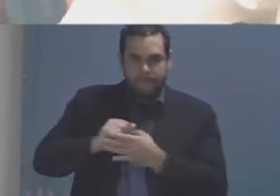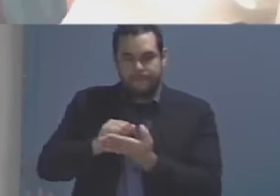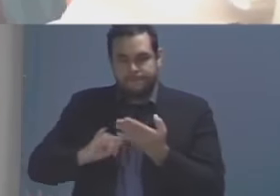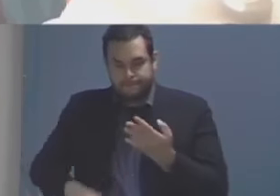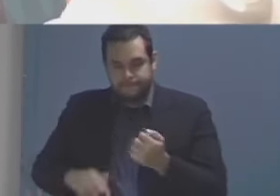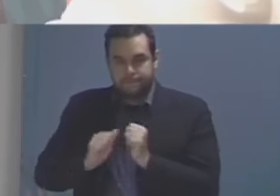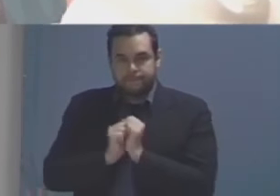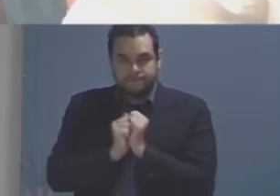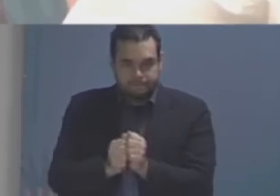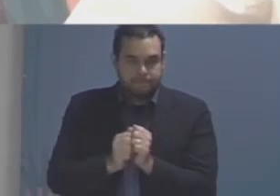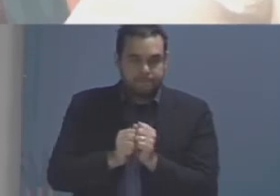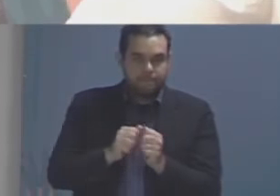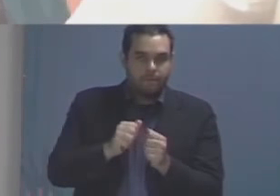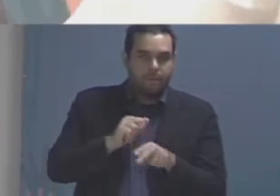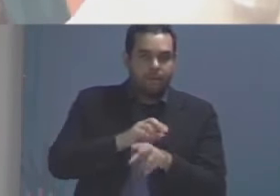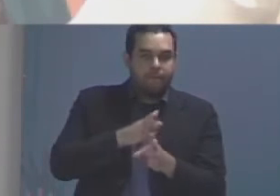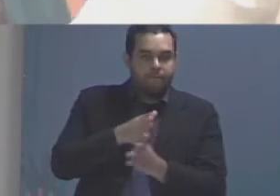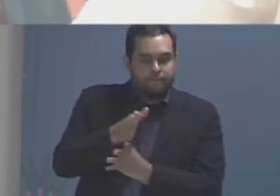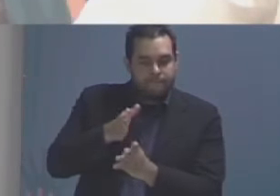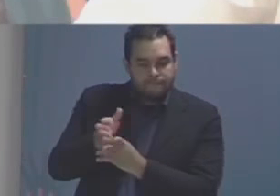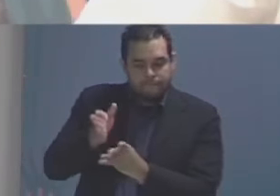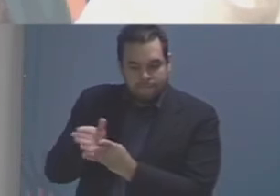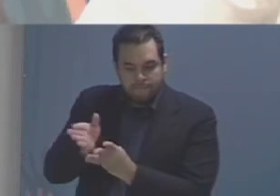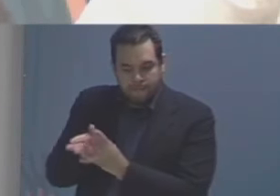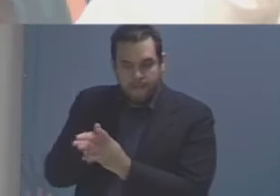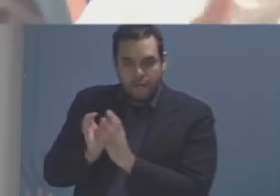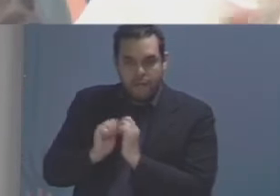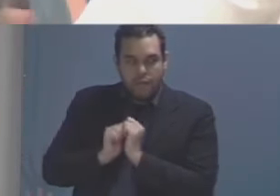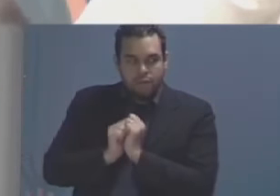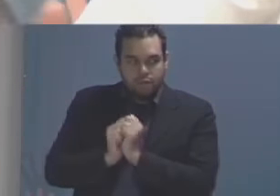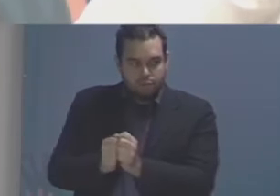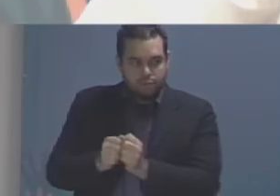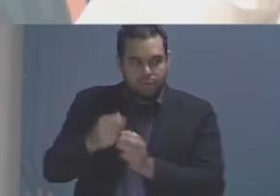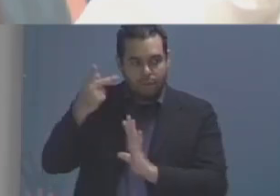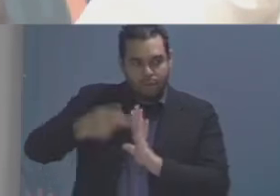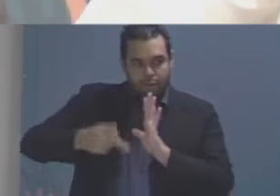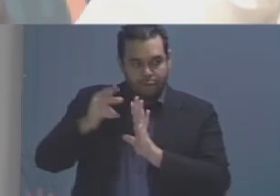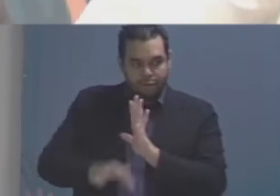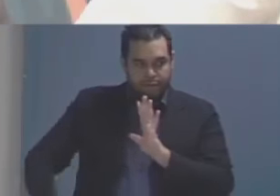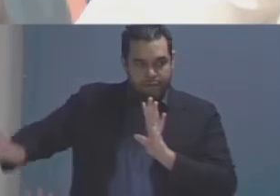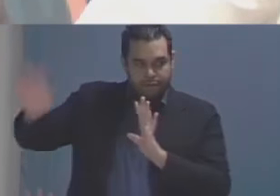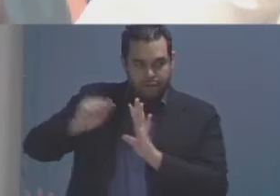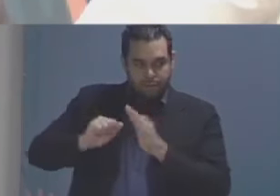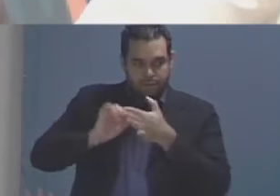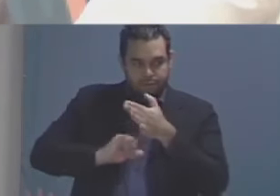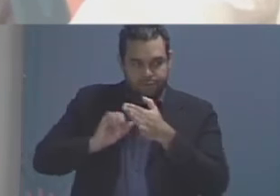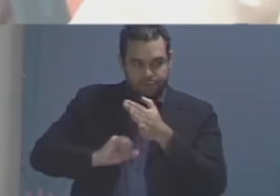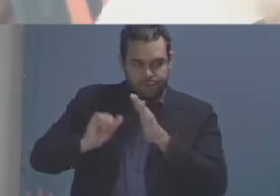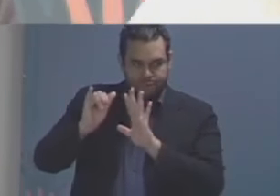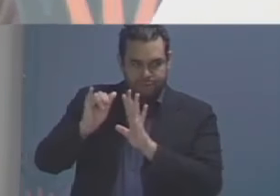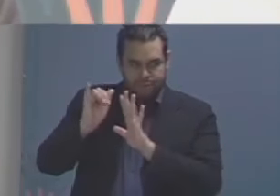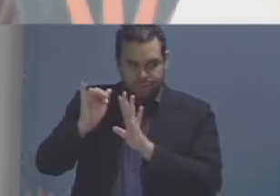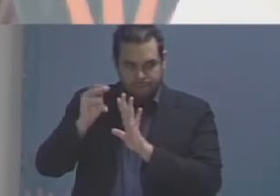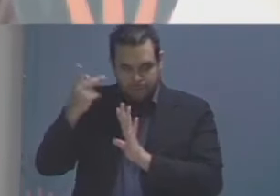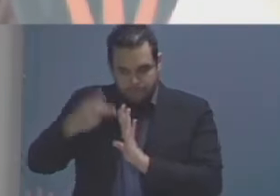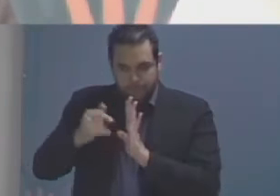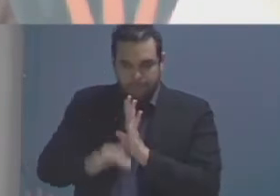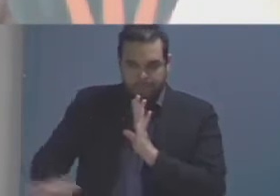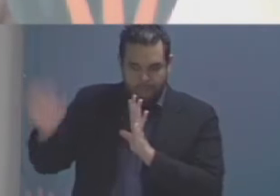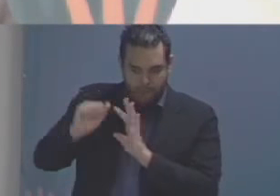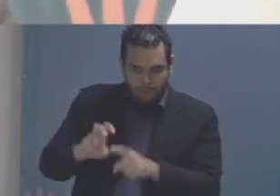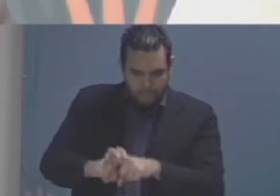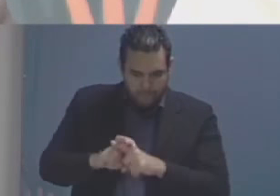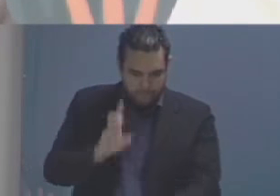inclusive com a articulação intersetorial do Plano Federal, que cabe ao CFP, que é com as demais entidades do Plano Federal. Então, nesse